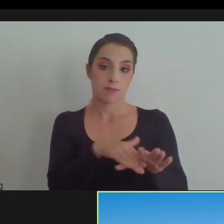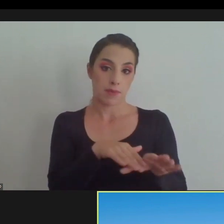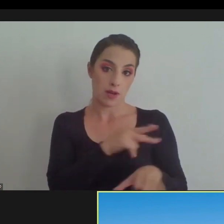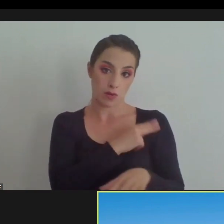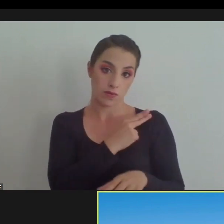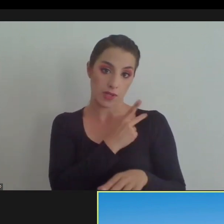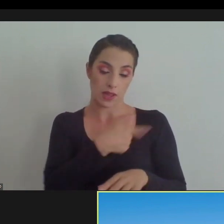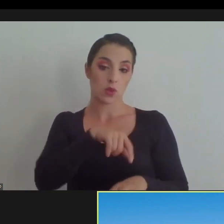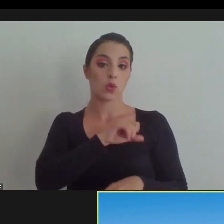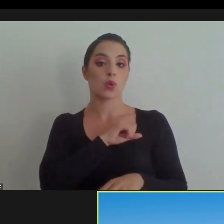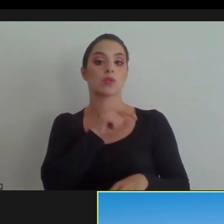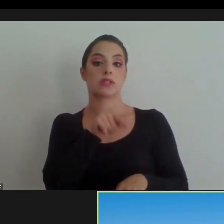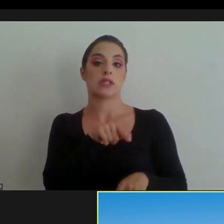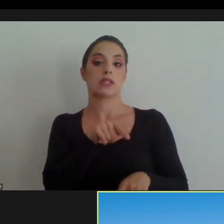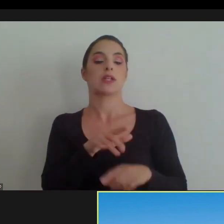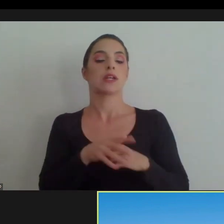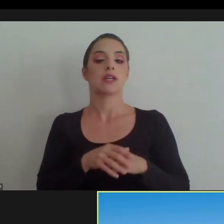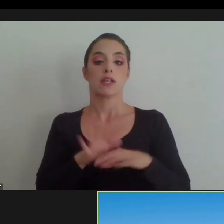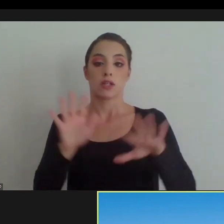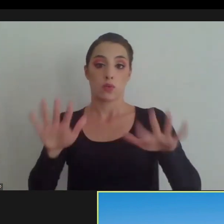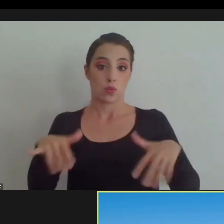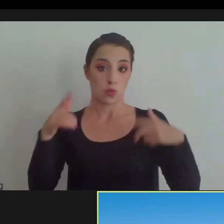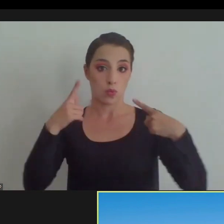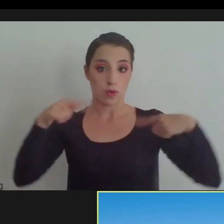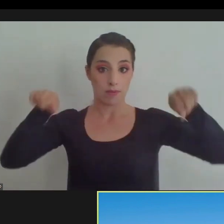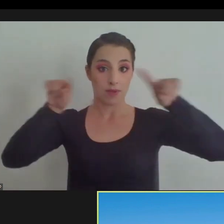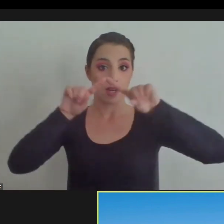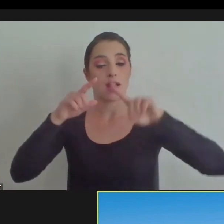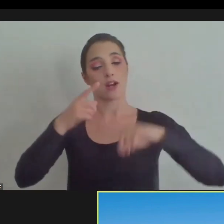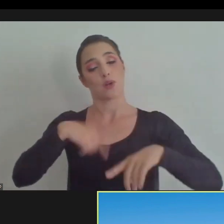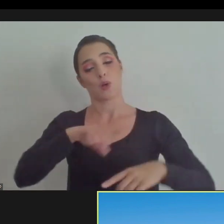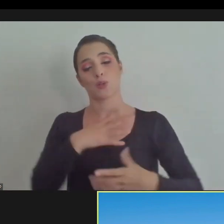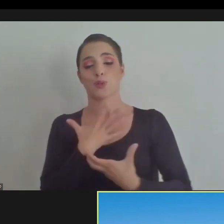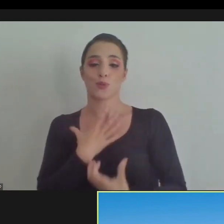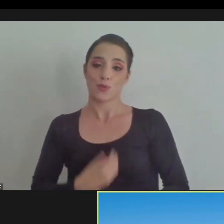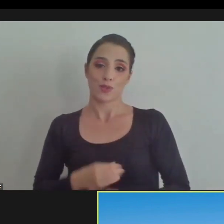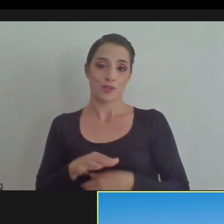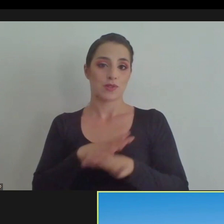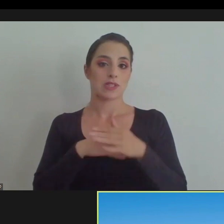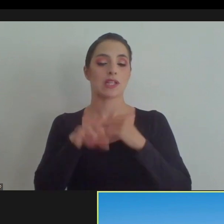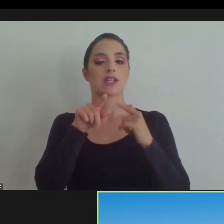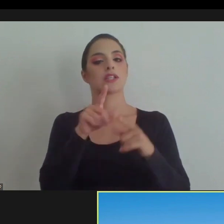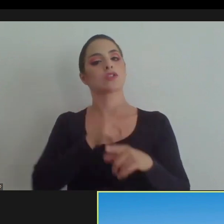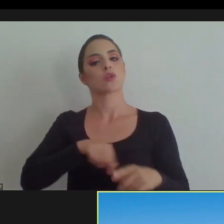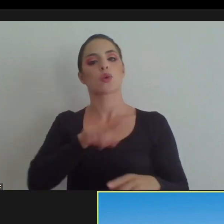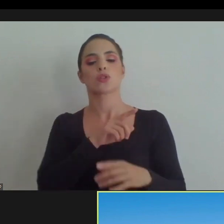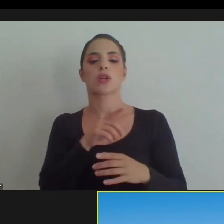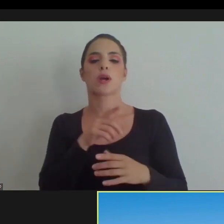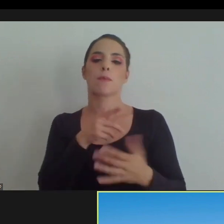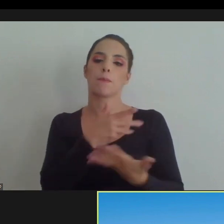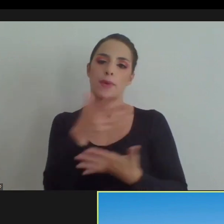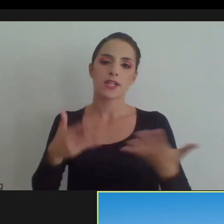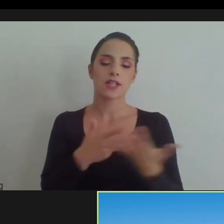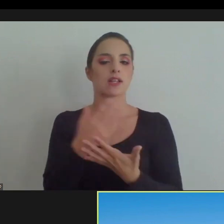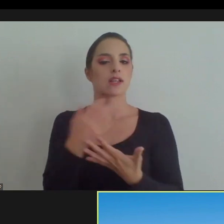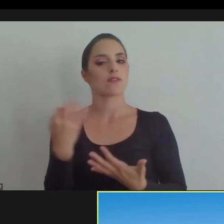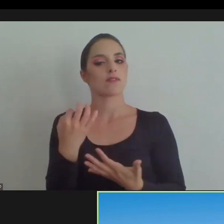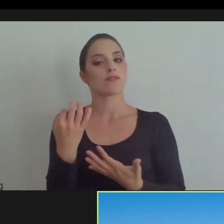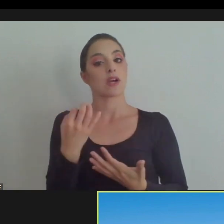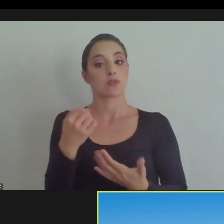com todo o gosto que o fazemos e partilhamos aquilo que tem sido a nossa jornada,